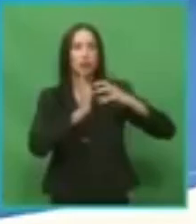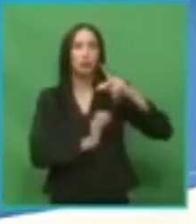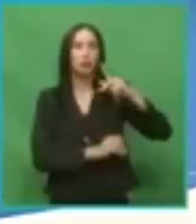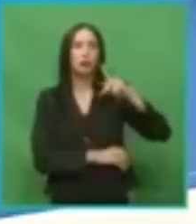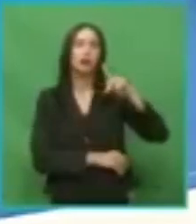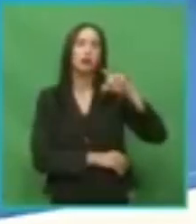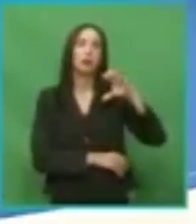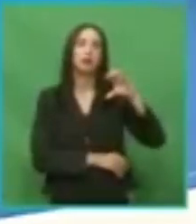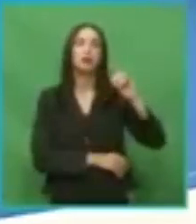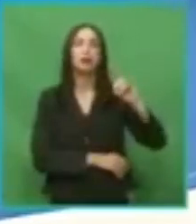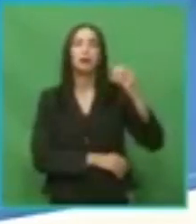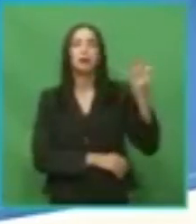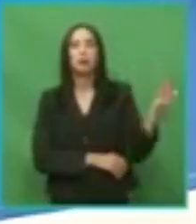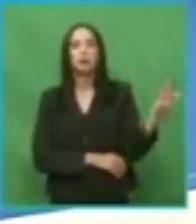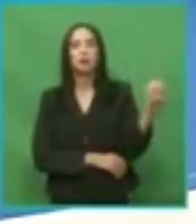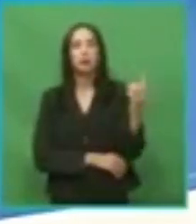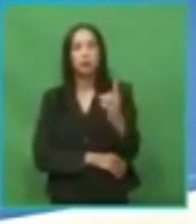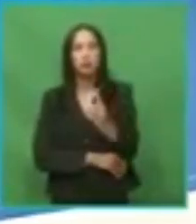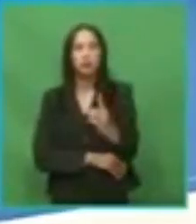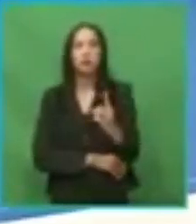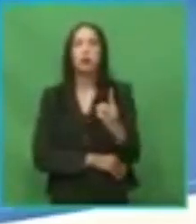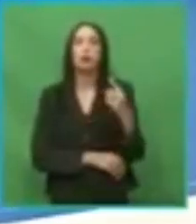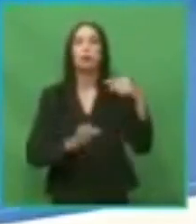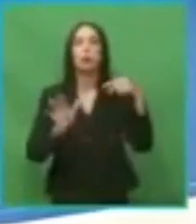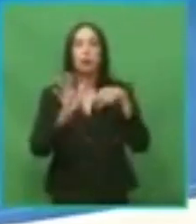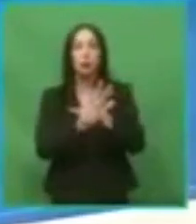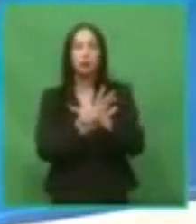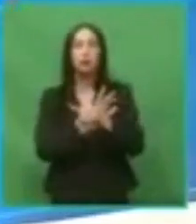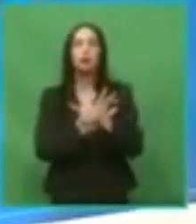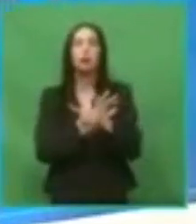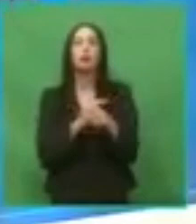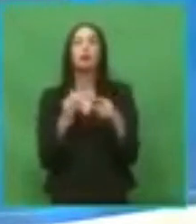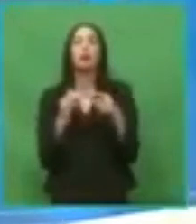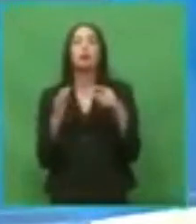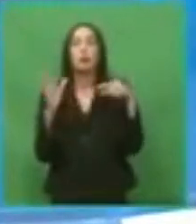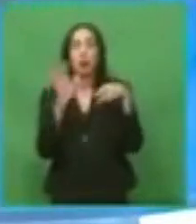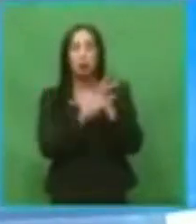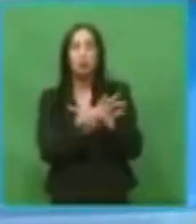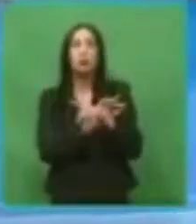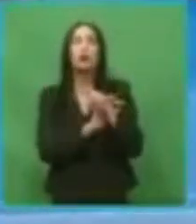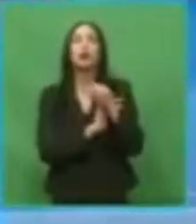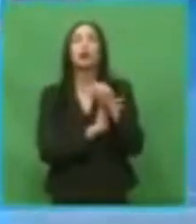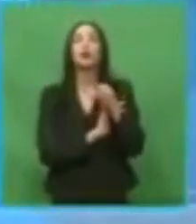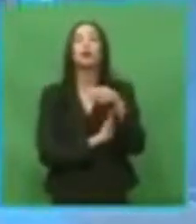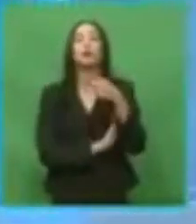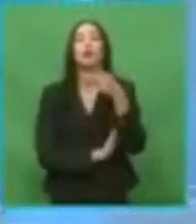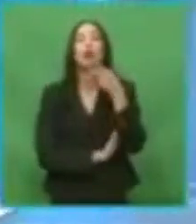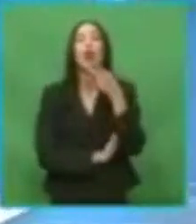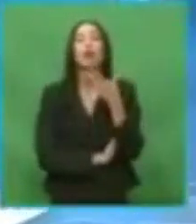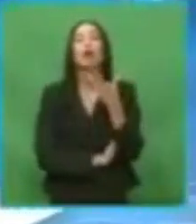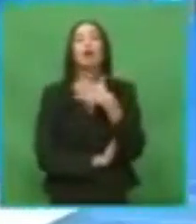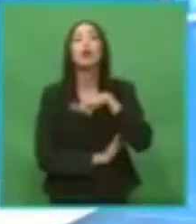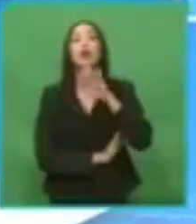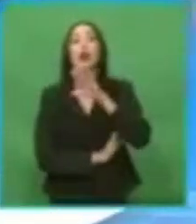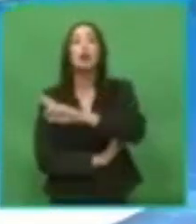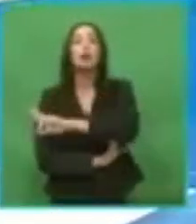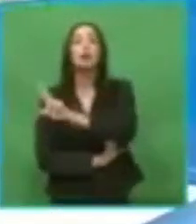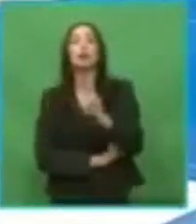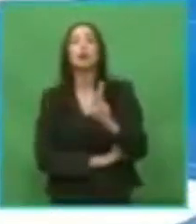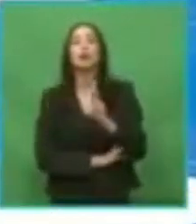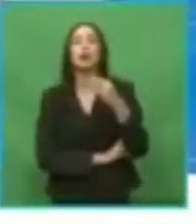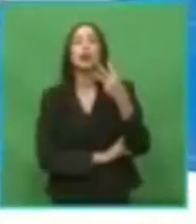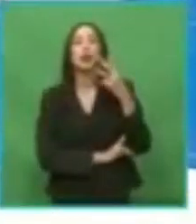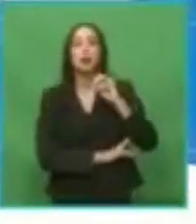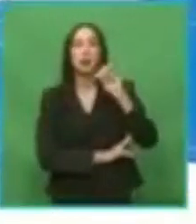se dirigir ao púlpito para fazer pergunta e dizer qual candidato vai responder a sua pergunta. A senhora tem 30